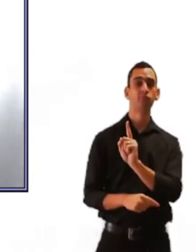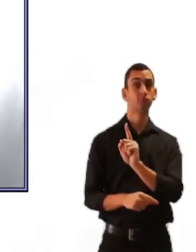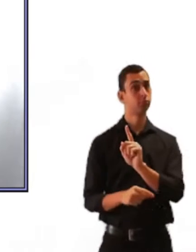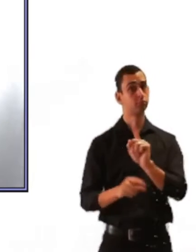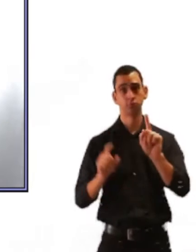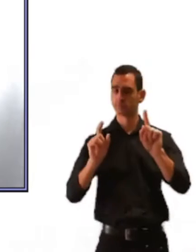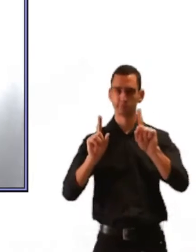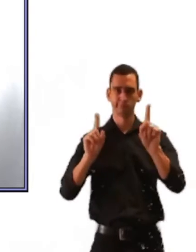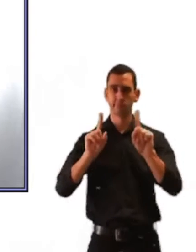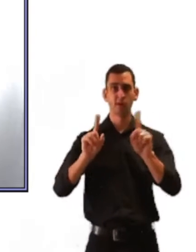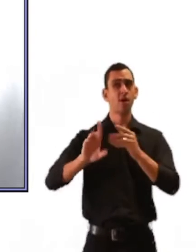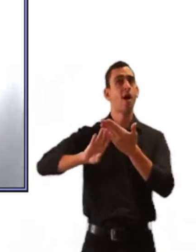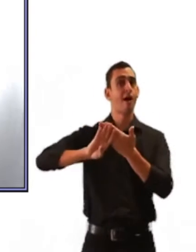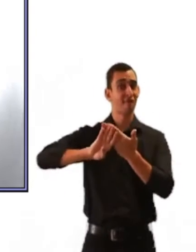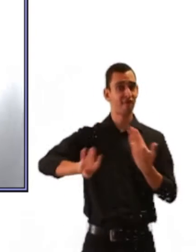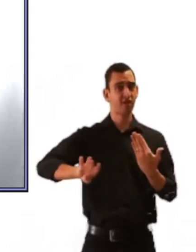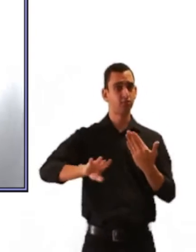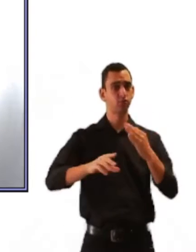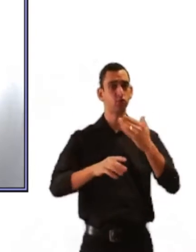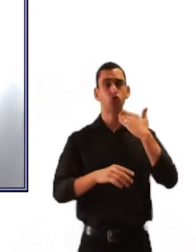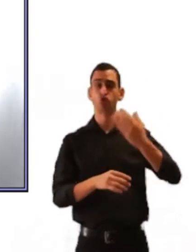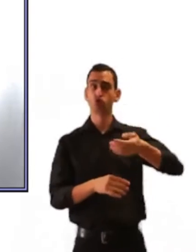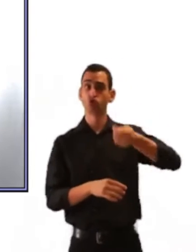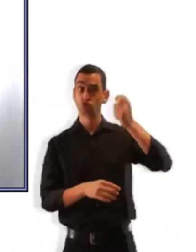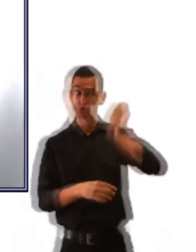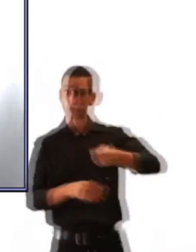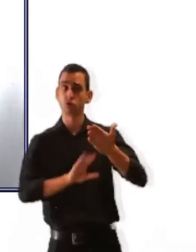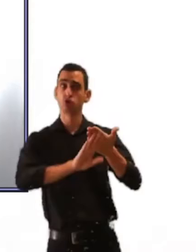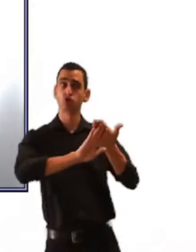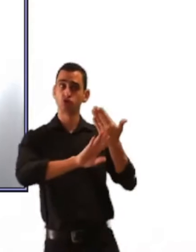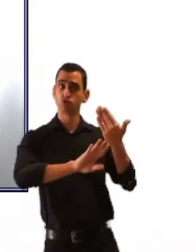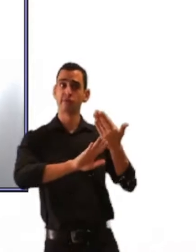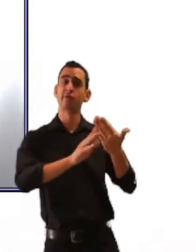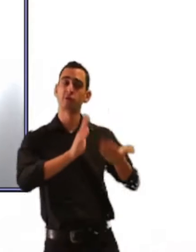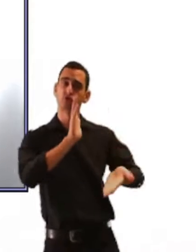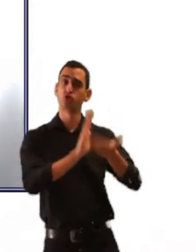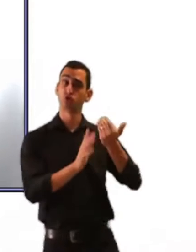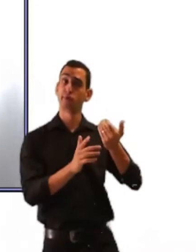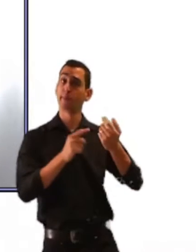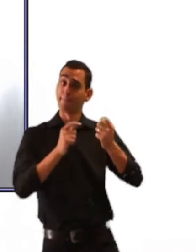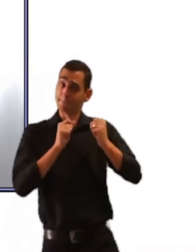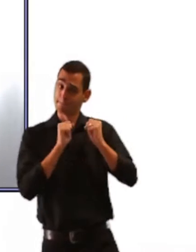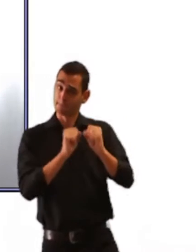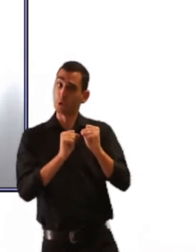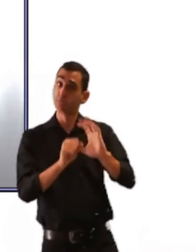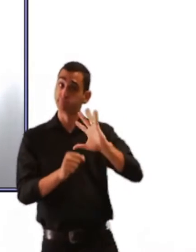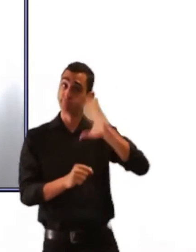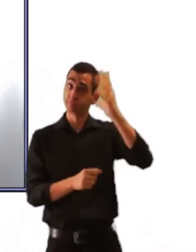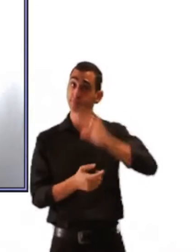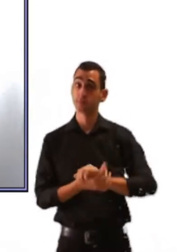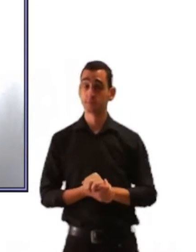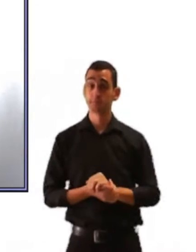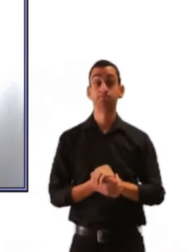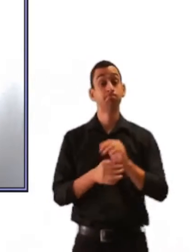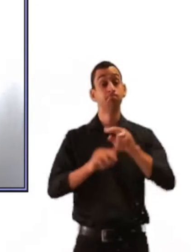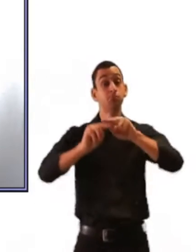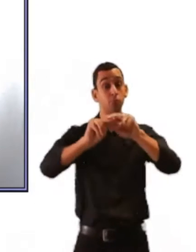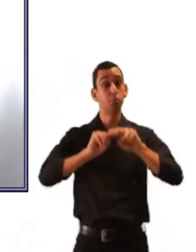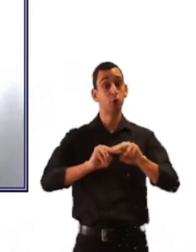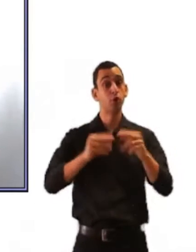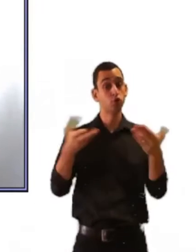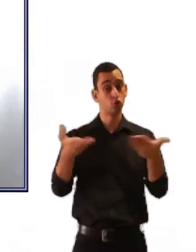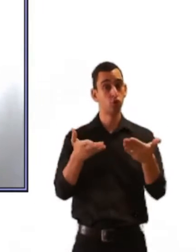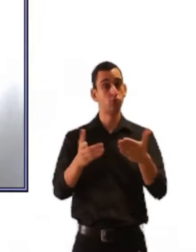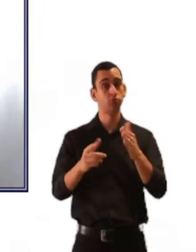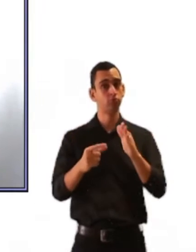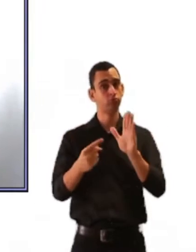praticar seja reconhecido como nulo naquele processo. Então, a imparcialidade, ela é prevista e ela